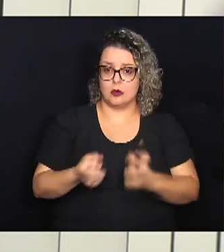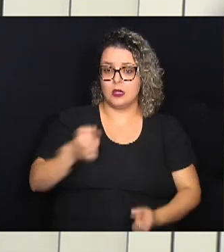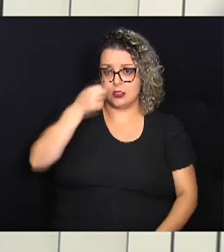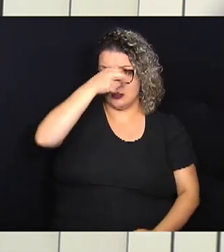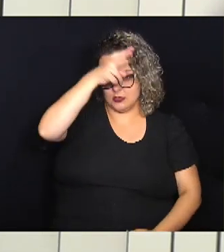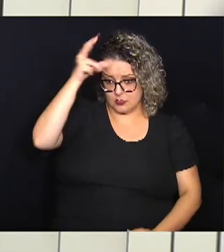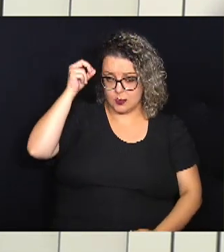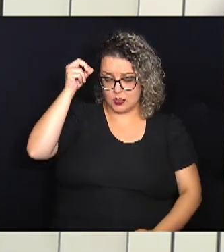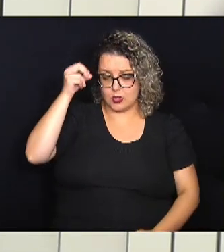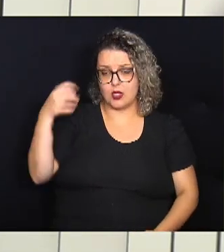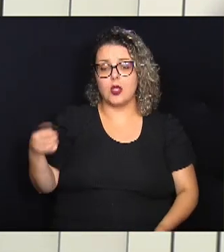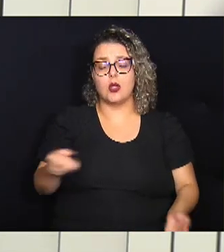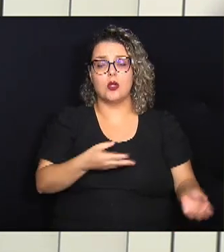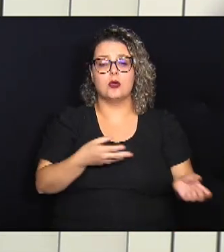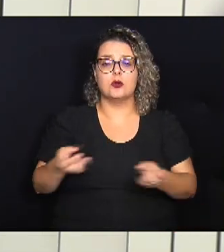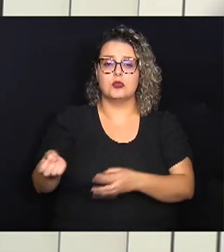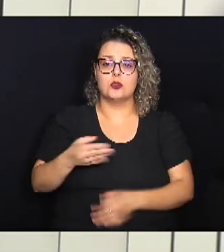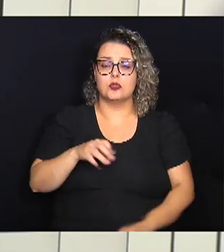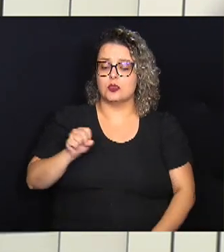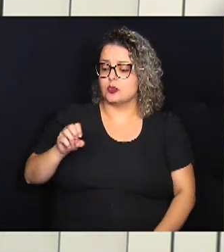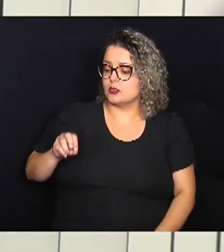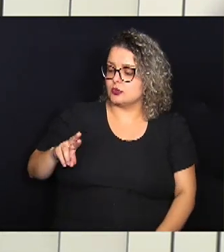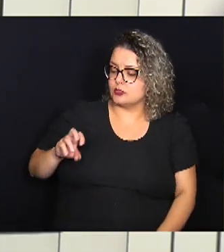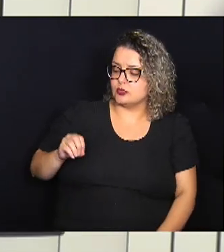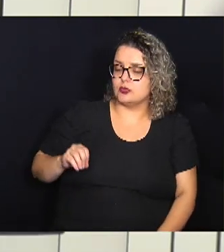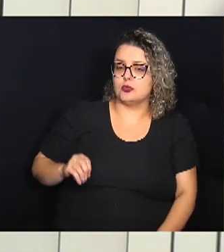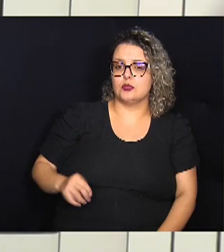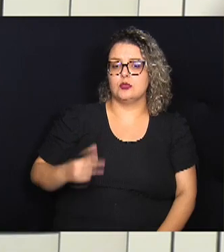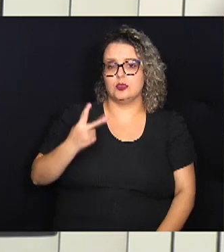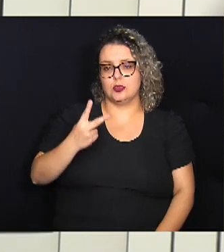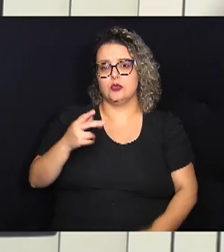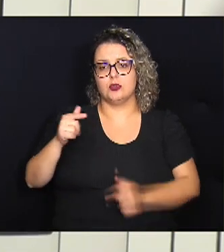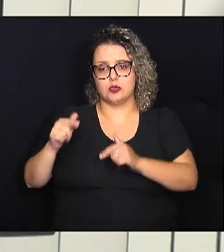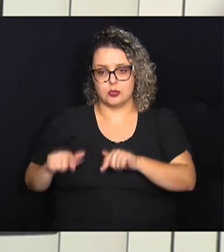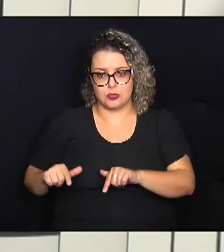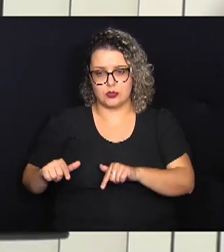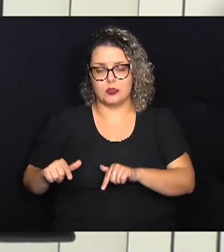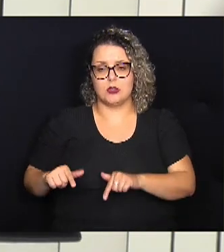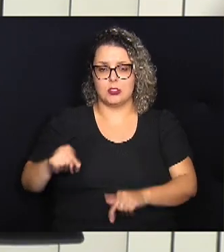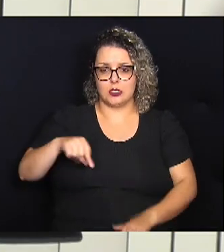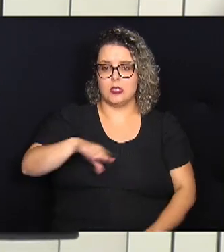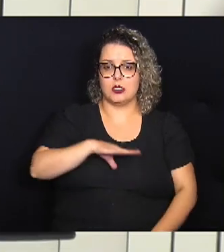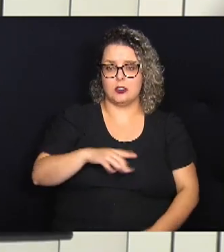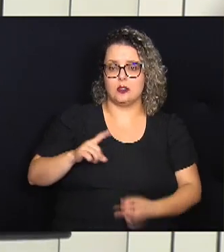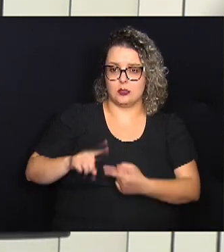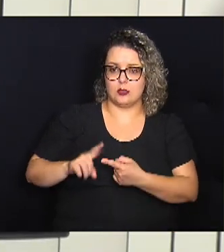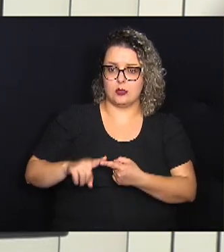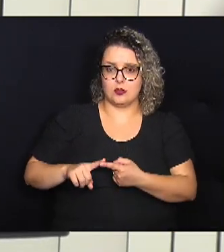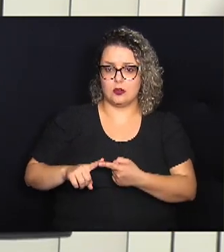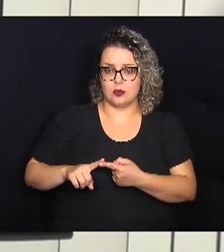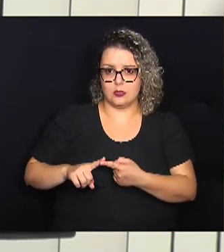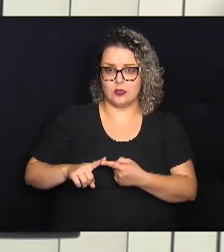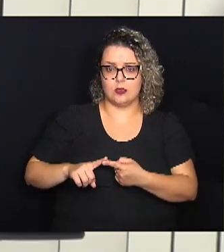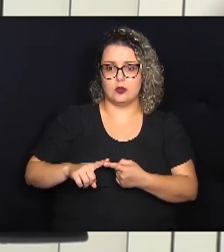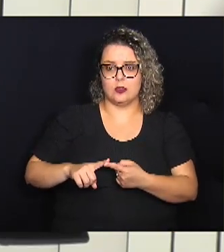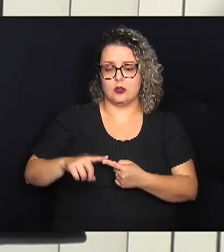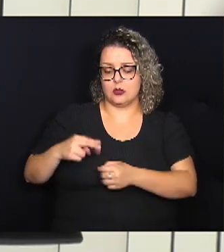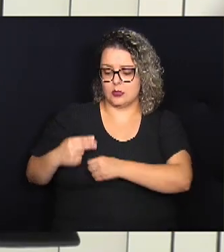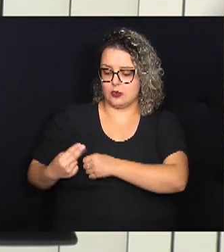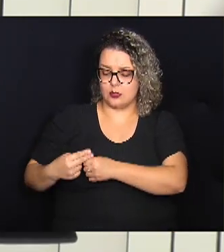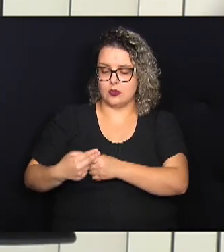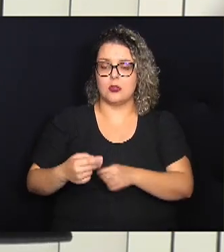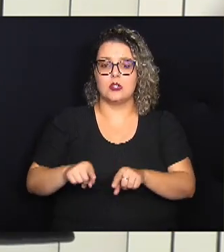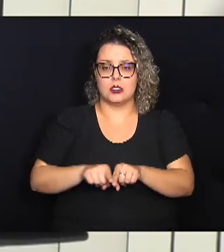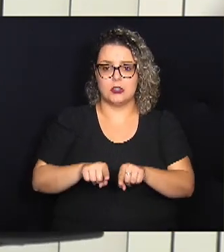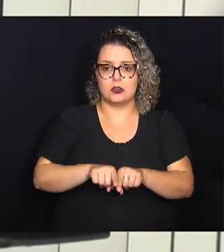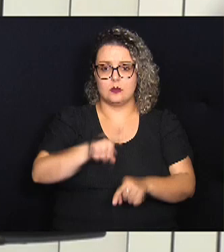prefeito. Atualmente, os soros só estão disponíveis em 2 lugares aqui na cidade, no Hospital das Clínicas da Unicamp e no Hospital